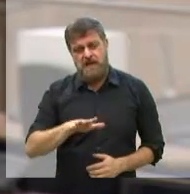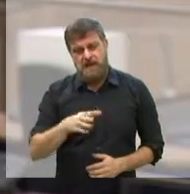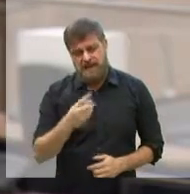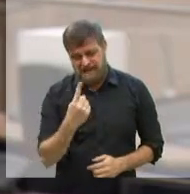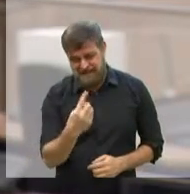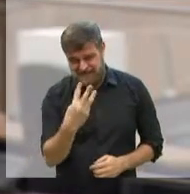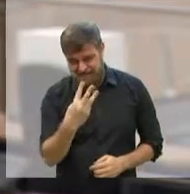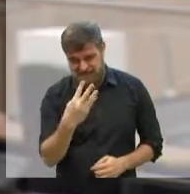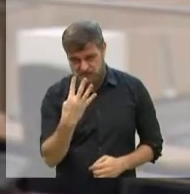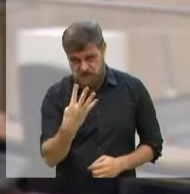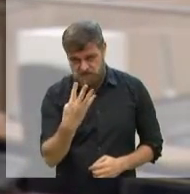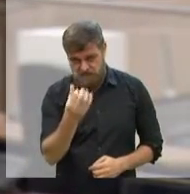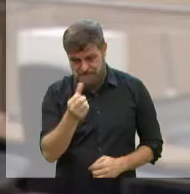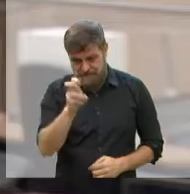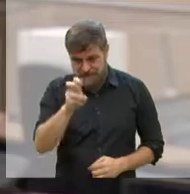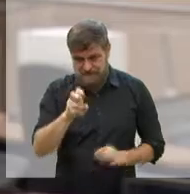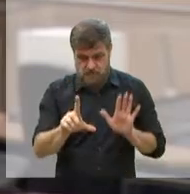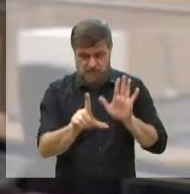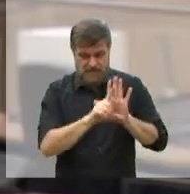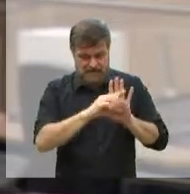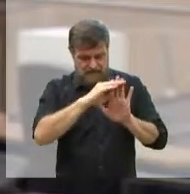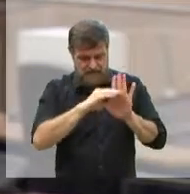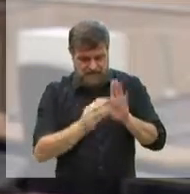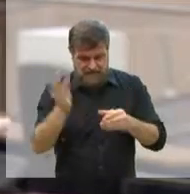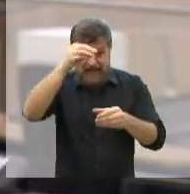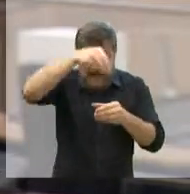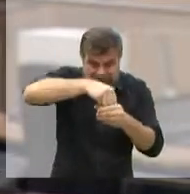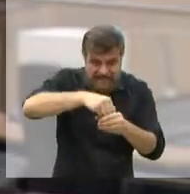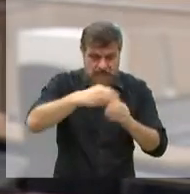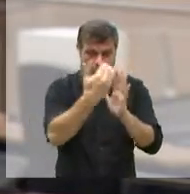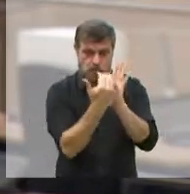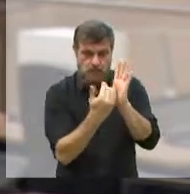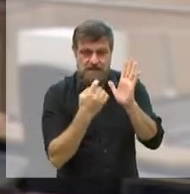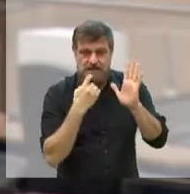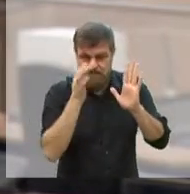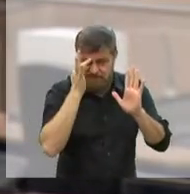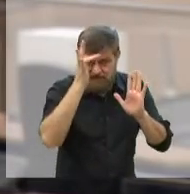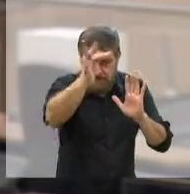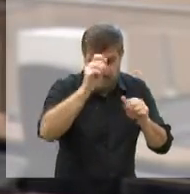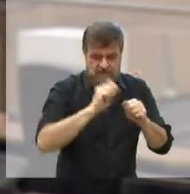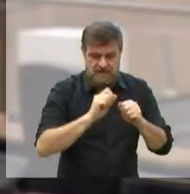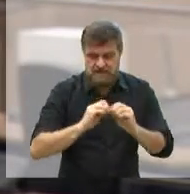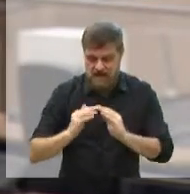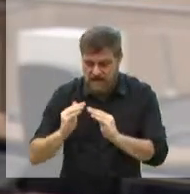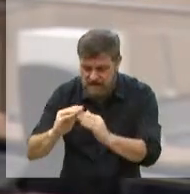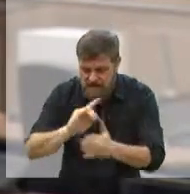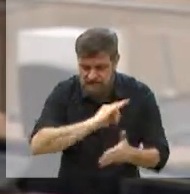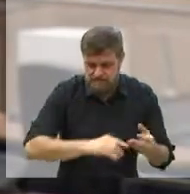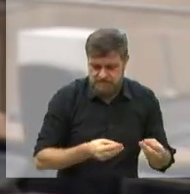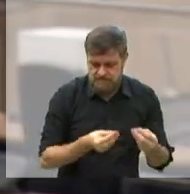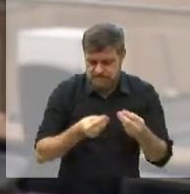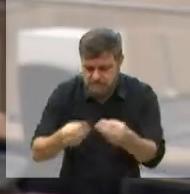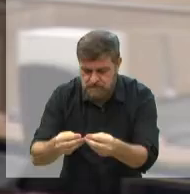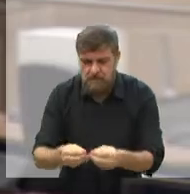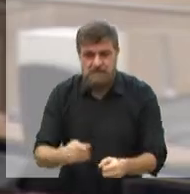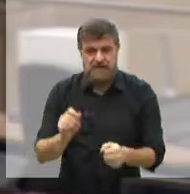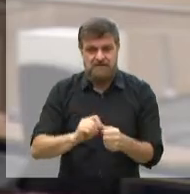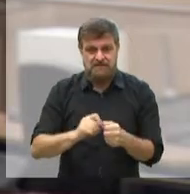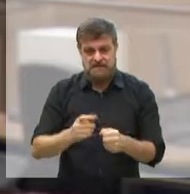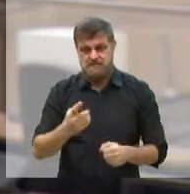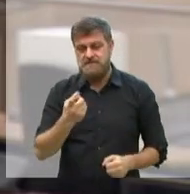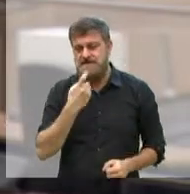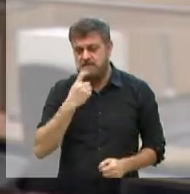13465 entrou dentro do plano diretor e está trazendo, é um grande trabalho, como eu disse, mas está trazendo para a cidade de